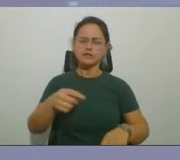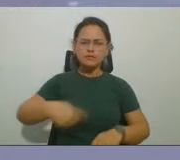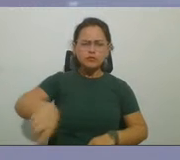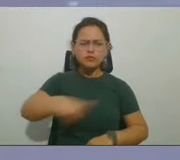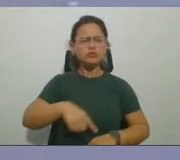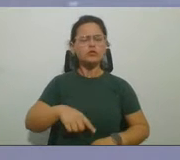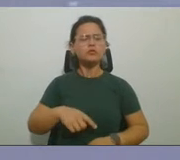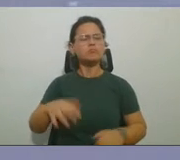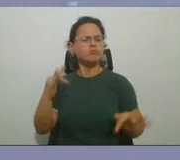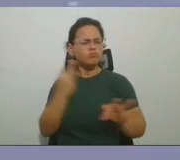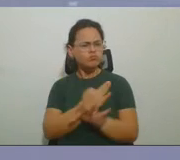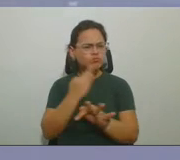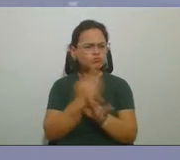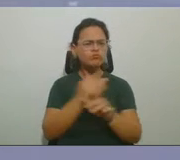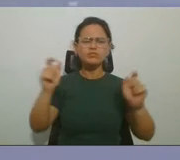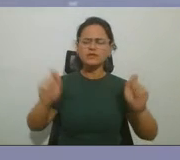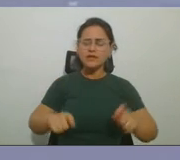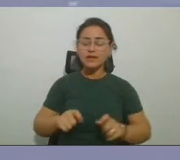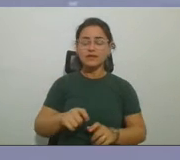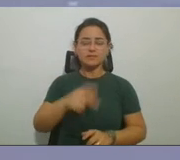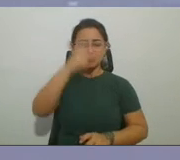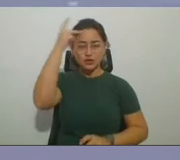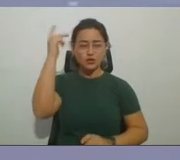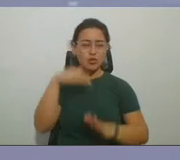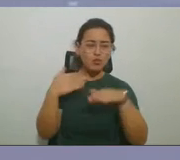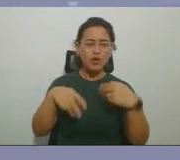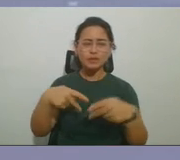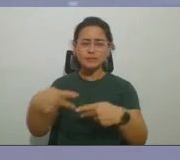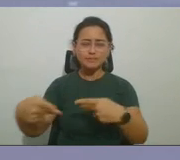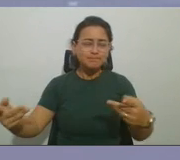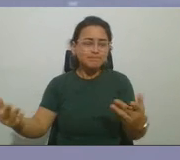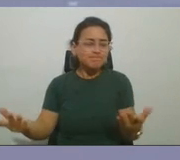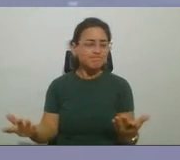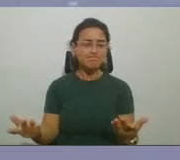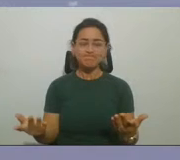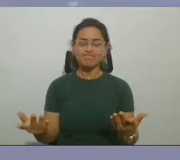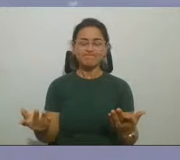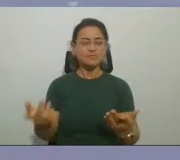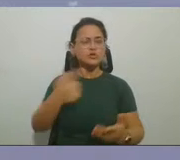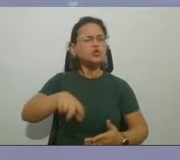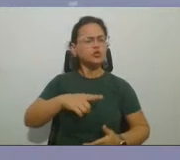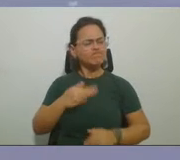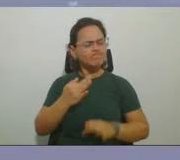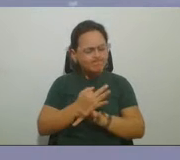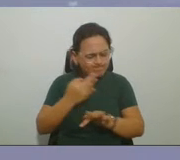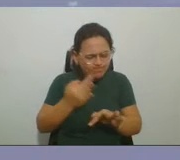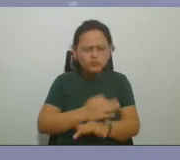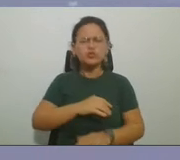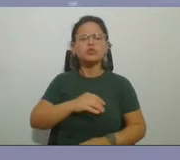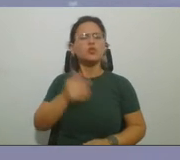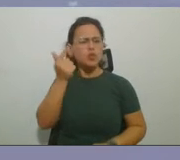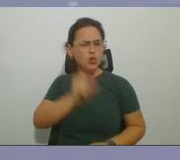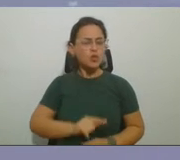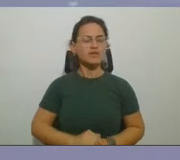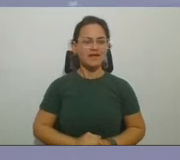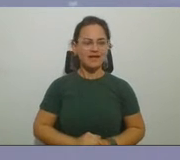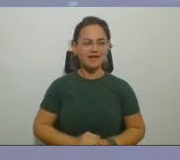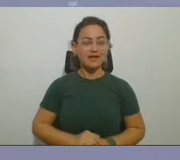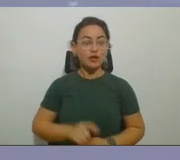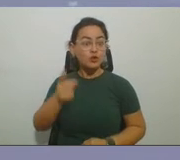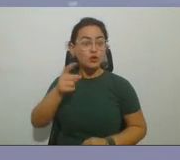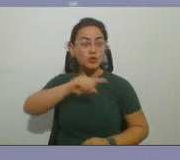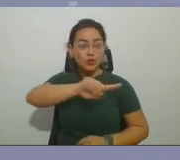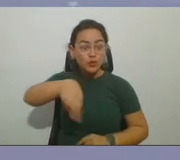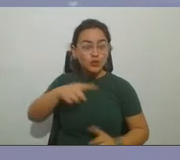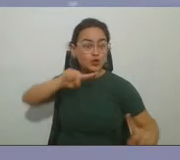indignações e seguirmos em frente, sem perdermos de vista os nossos objetivos.